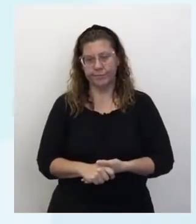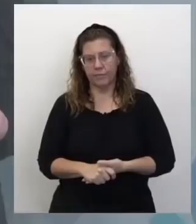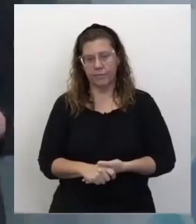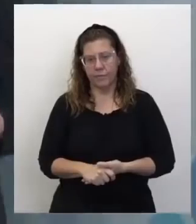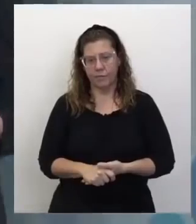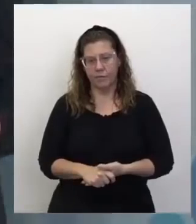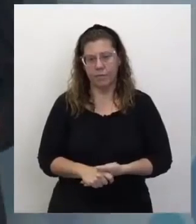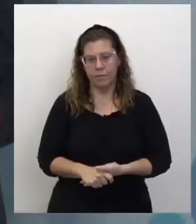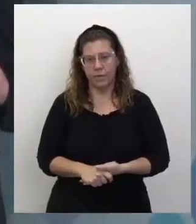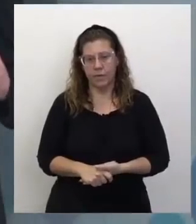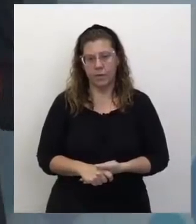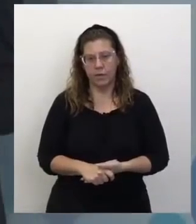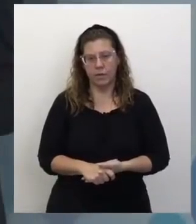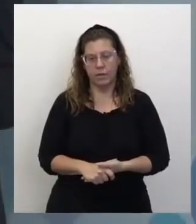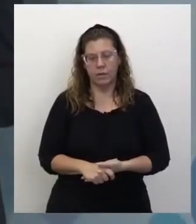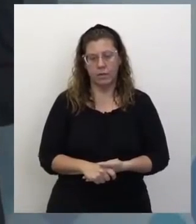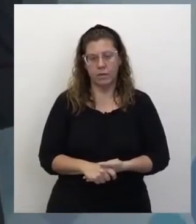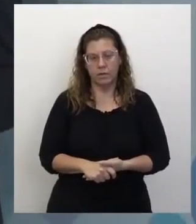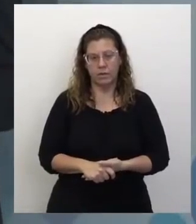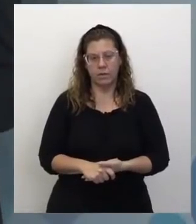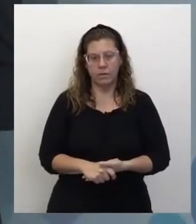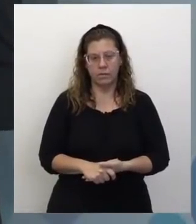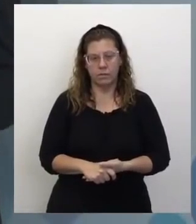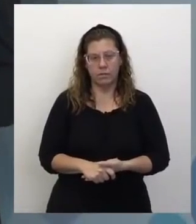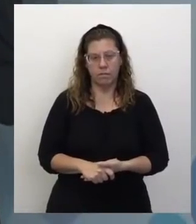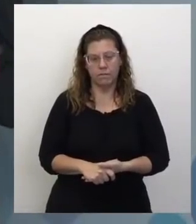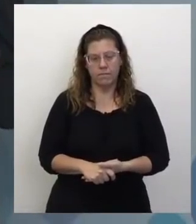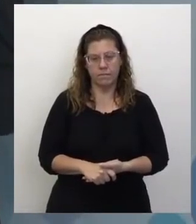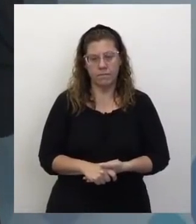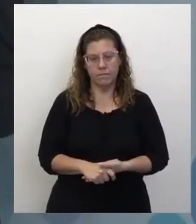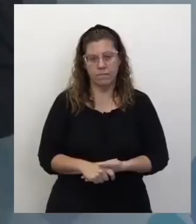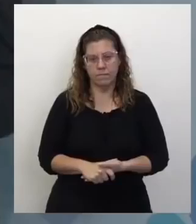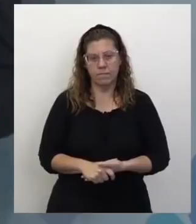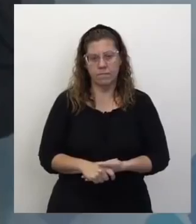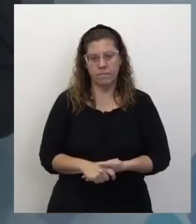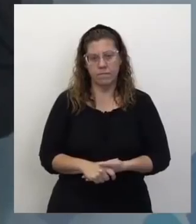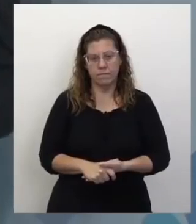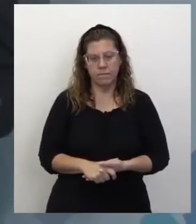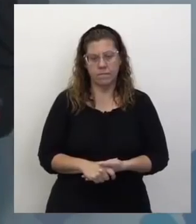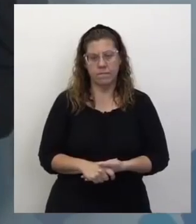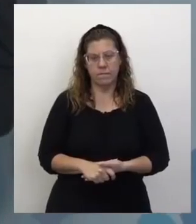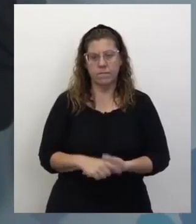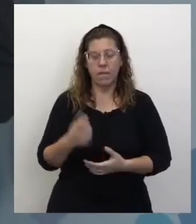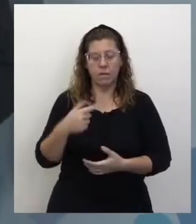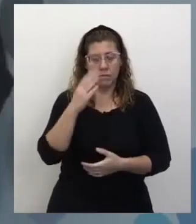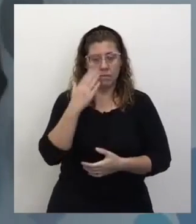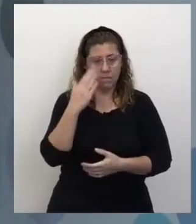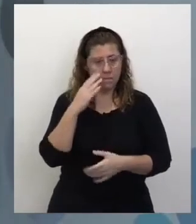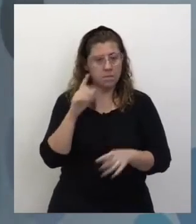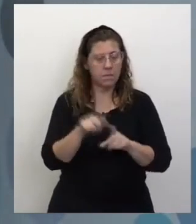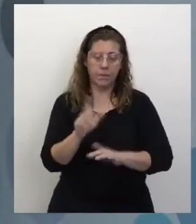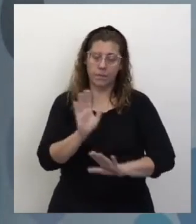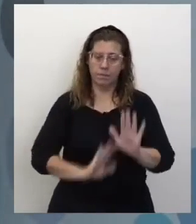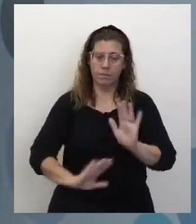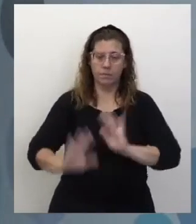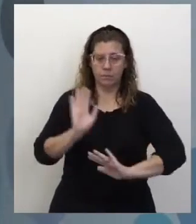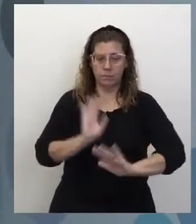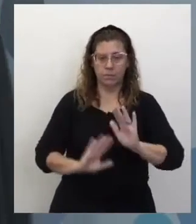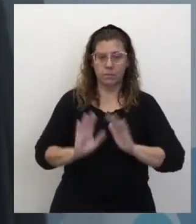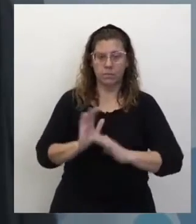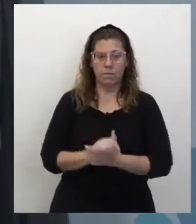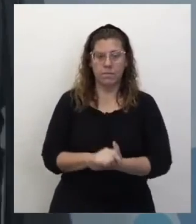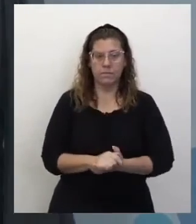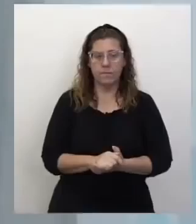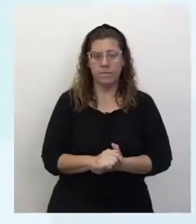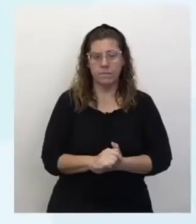que é bem importante isso aí, né? Quando você faz um meme, toma cuidado com o que você faz, porque você pode ser processado também, né? Toma cuidado com isso, tá? Vamos